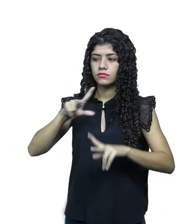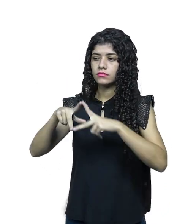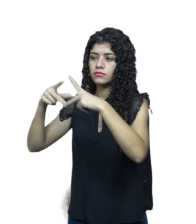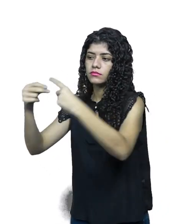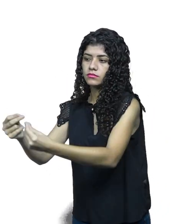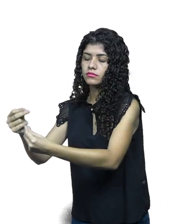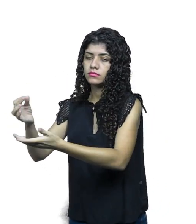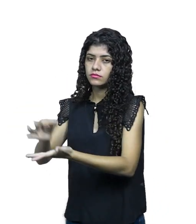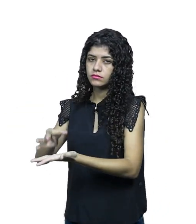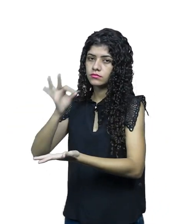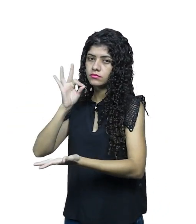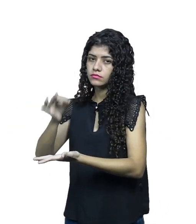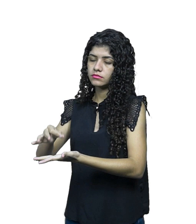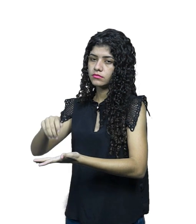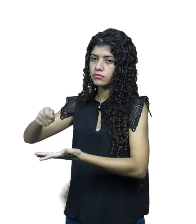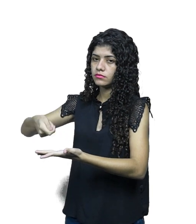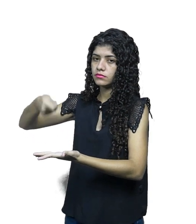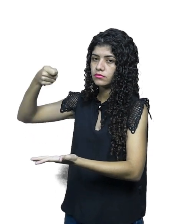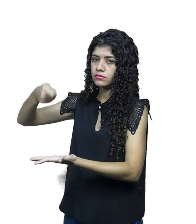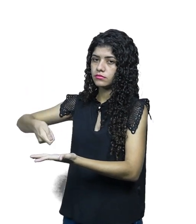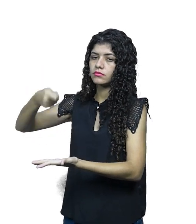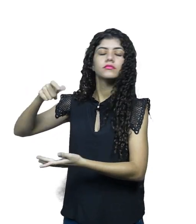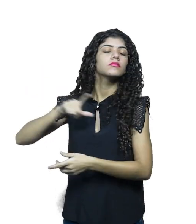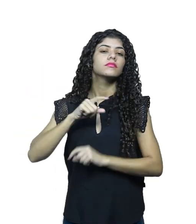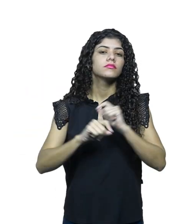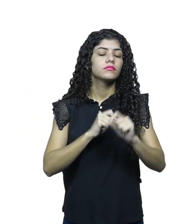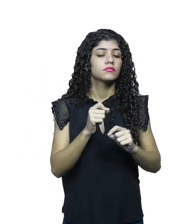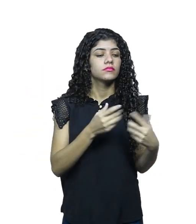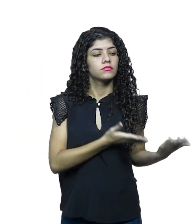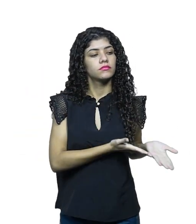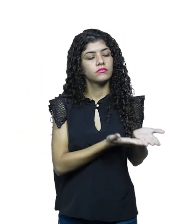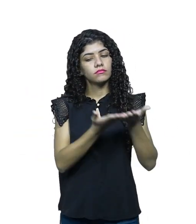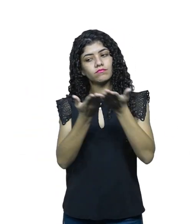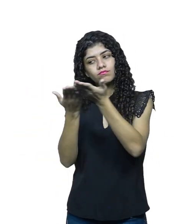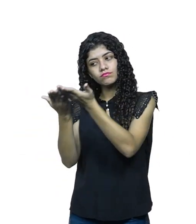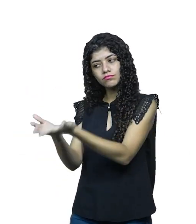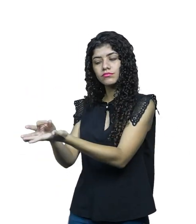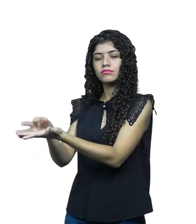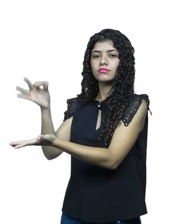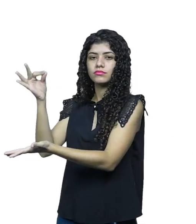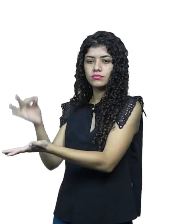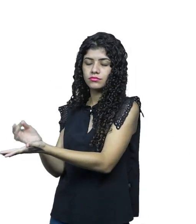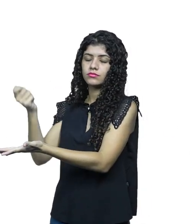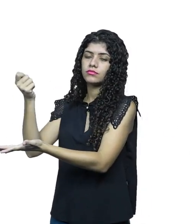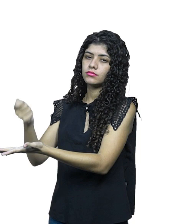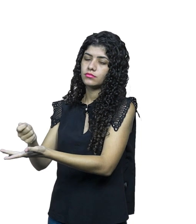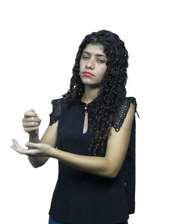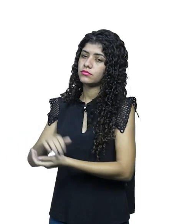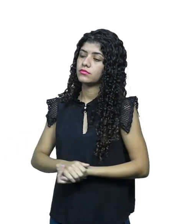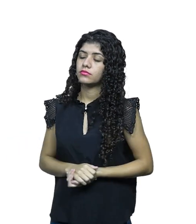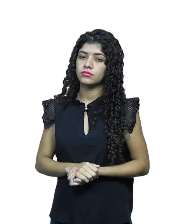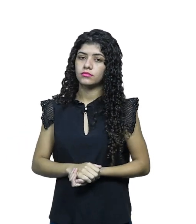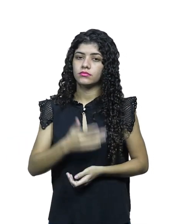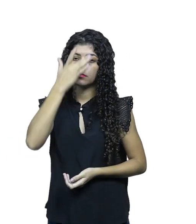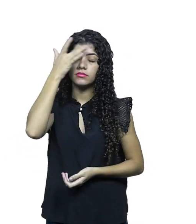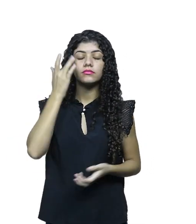disso, tem um outro exemplo que eu até já falei, do jogo de xícaras em A Que Horas Ela Volta. Existe a ação de Val